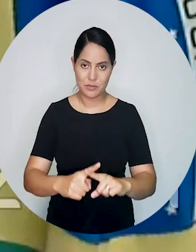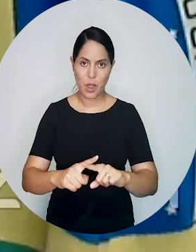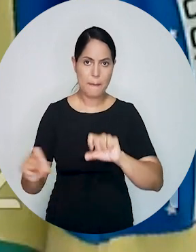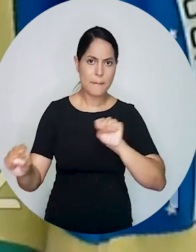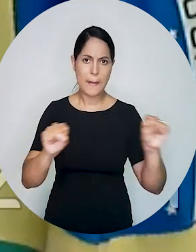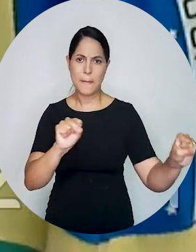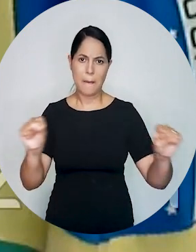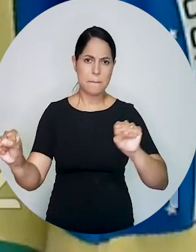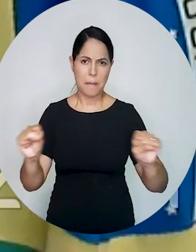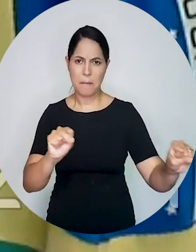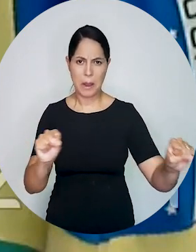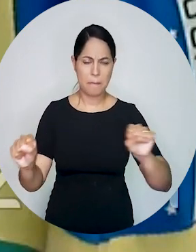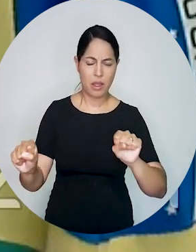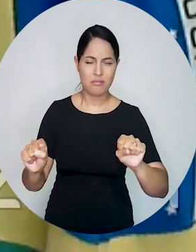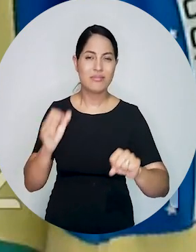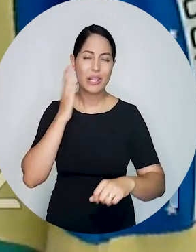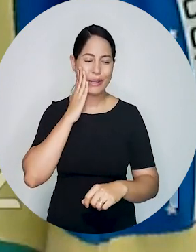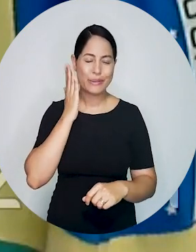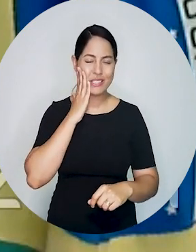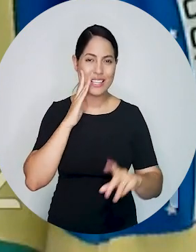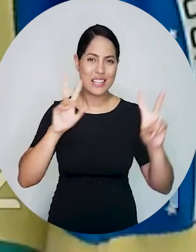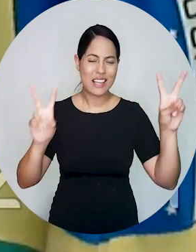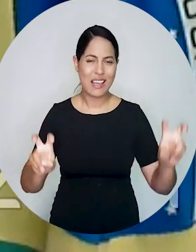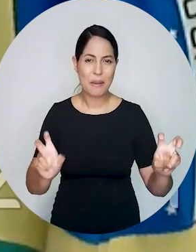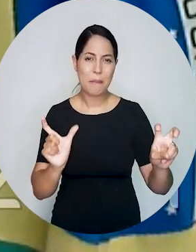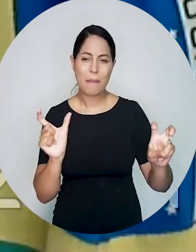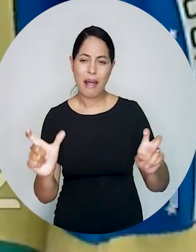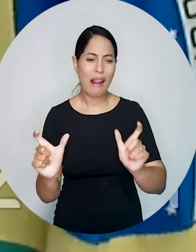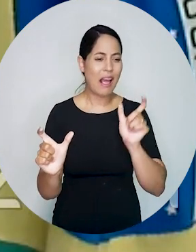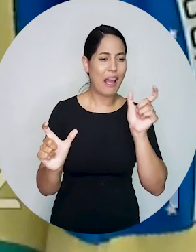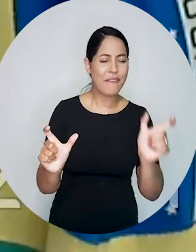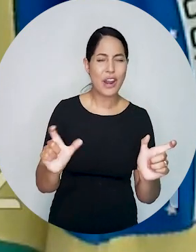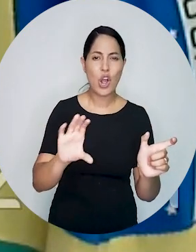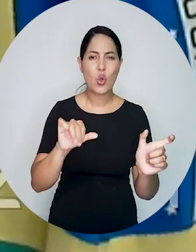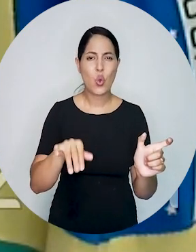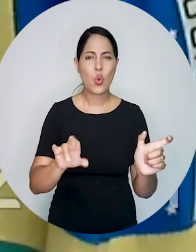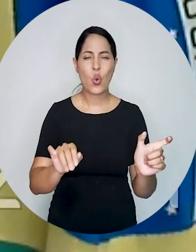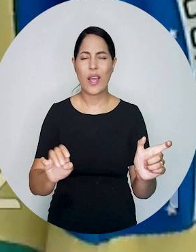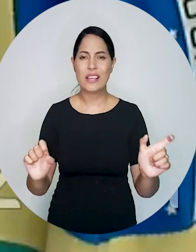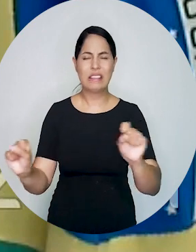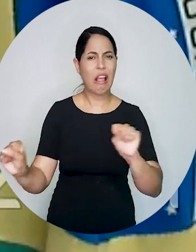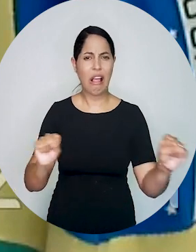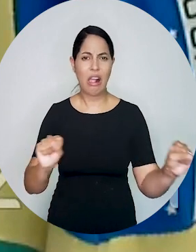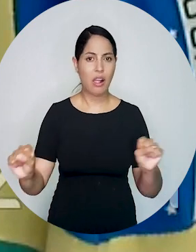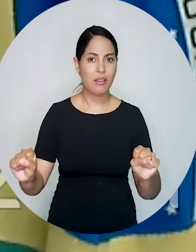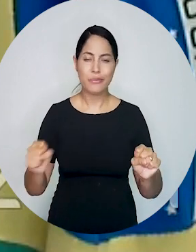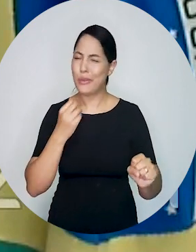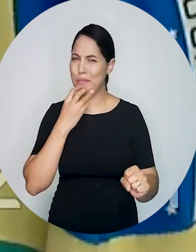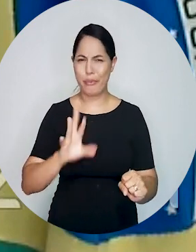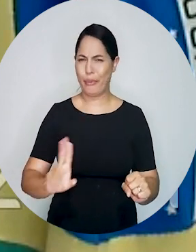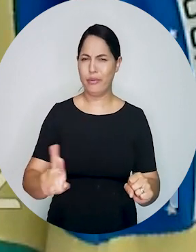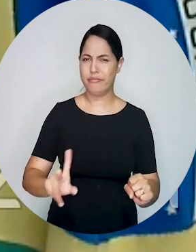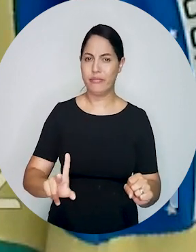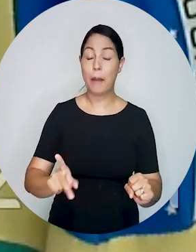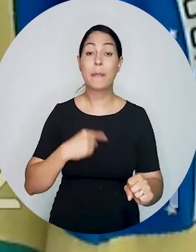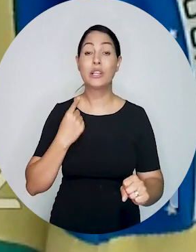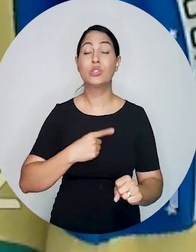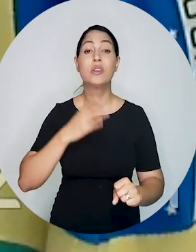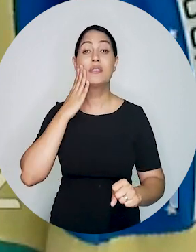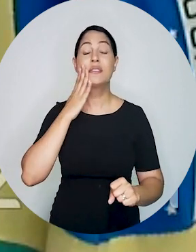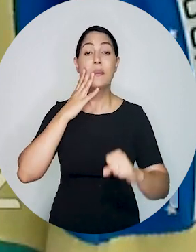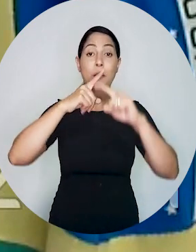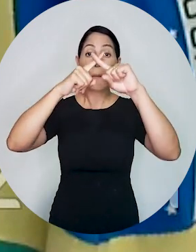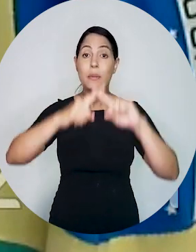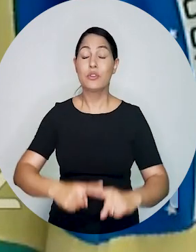competitividade. Em outras palavras, concorrência. Eu sei que essa não é uma palavra tão bem-vinda, mas a competitividade,